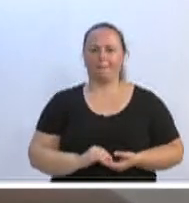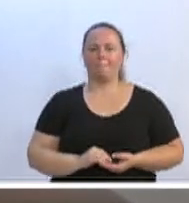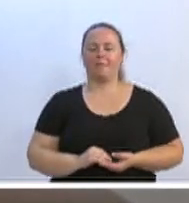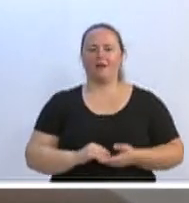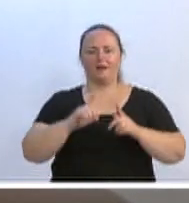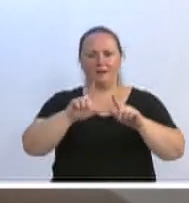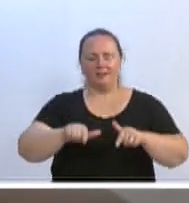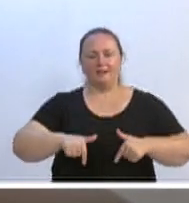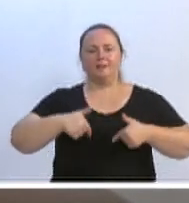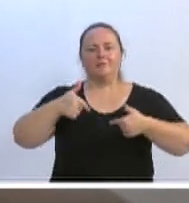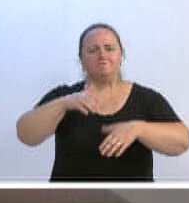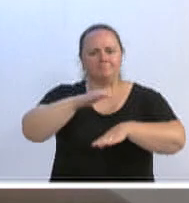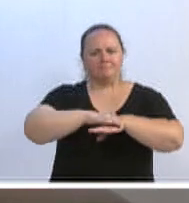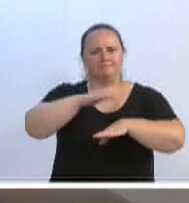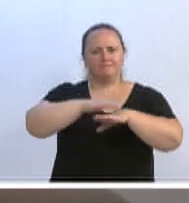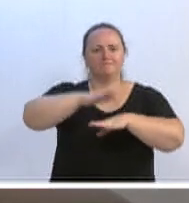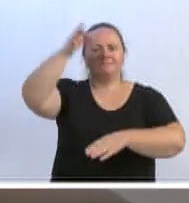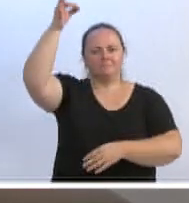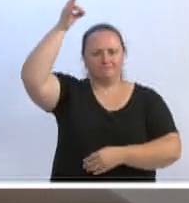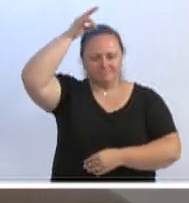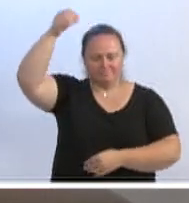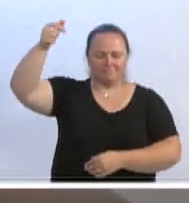do Espírito Santo,